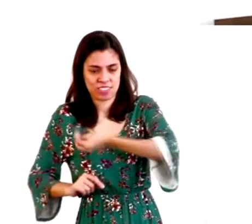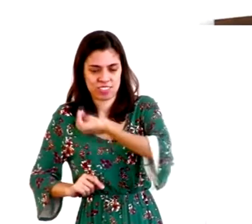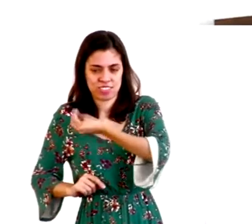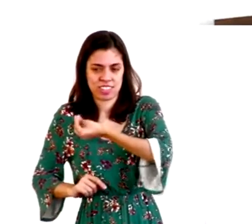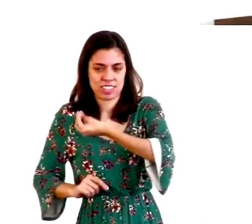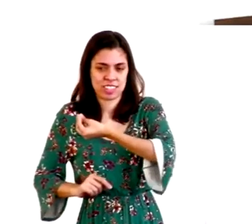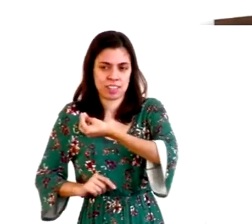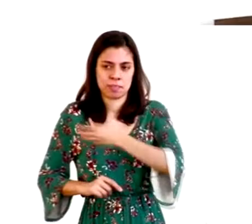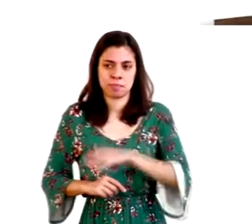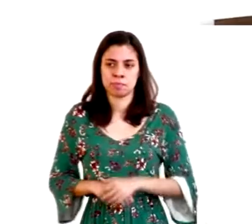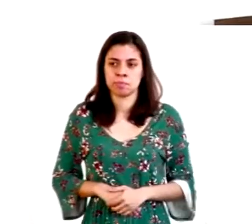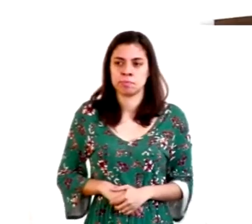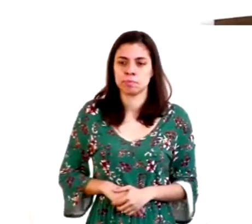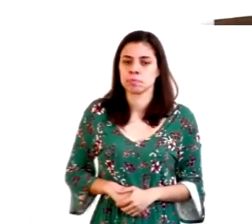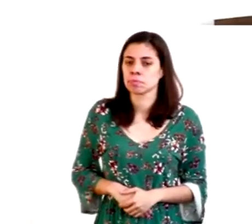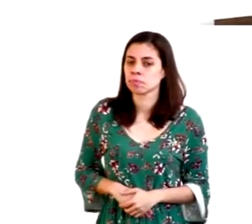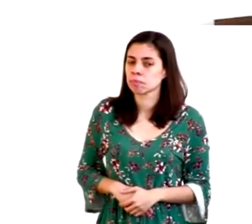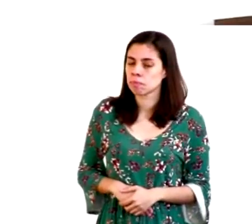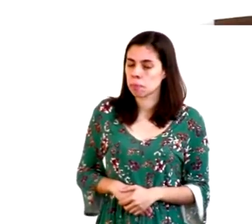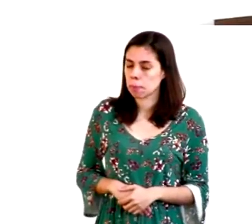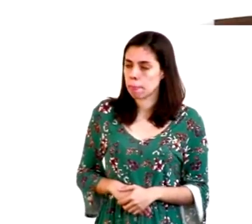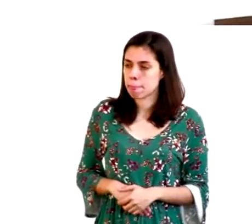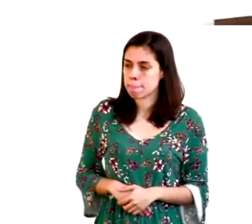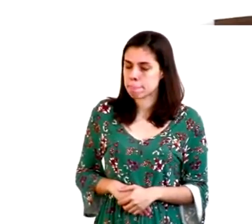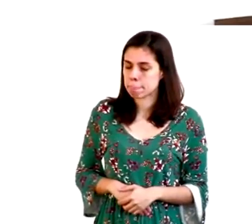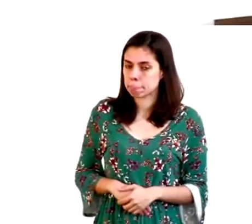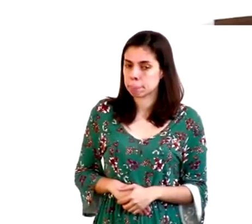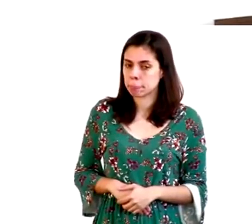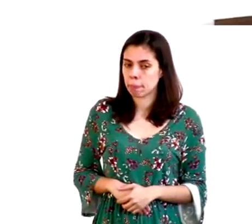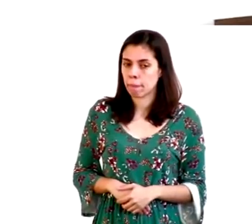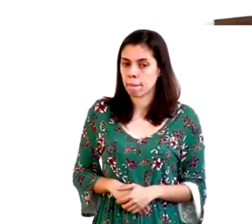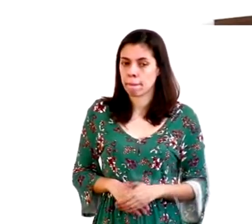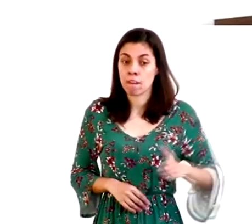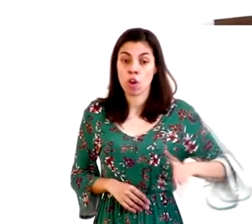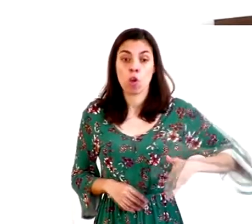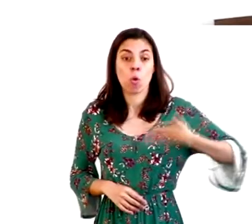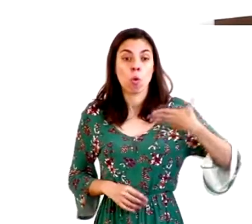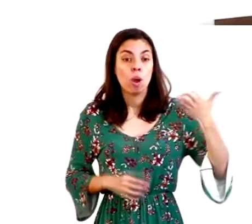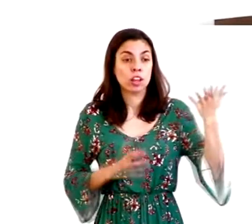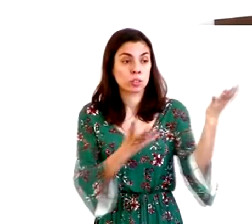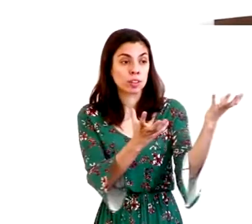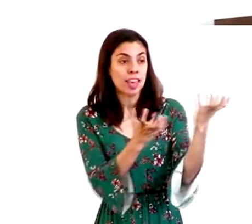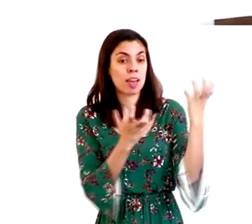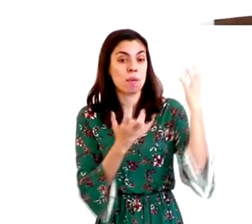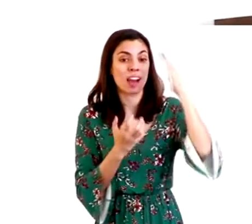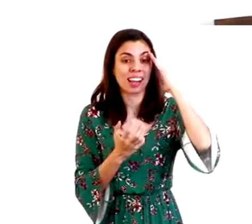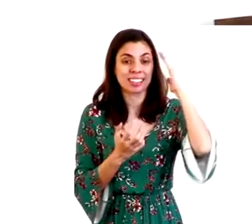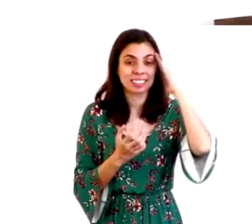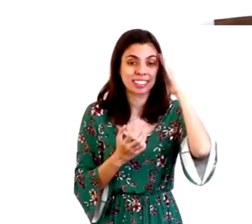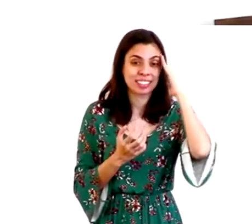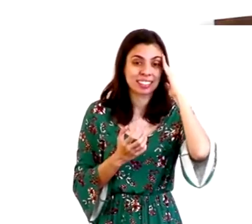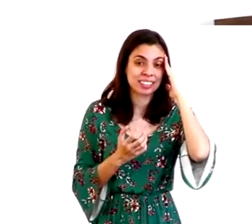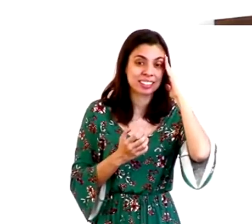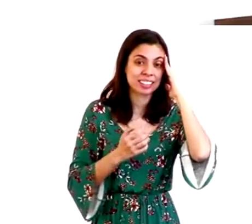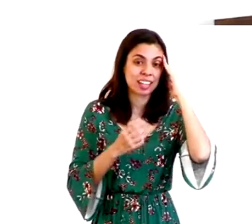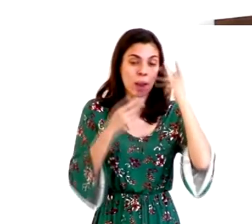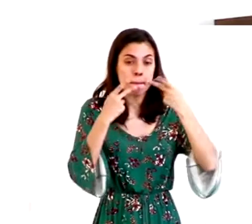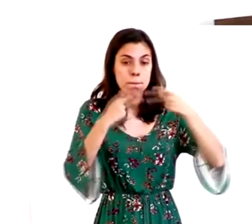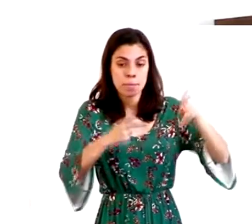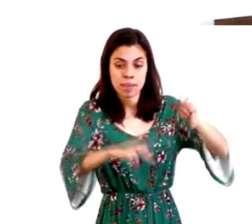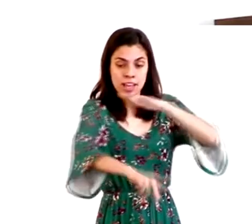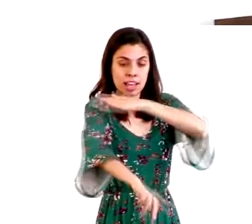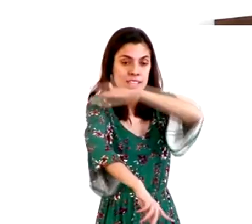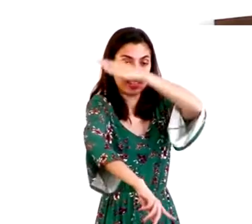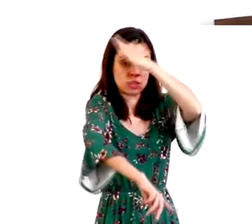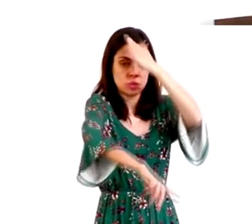fundamentalmente dobrar-se diante da autoridade de Jesus. Queridos, isso